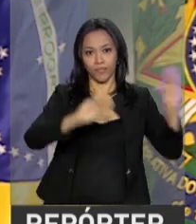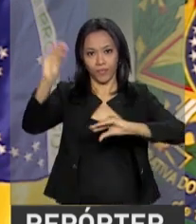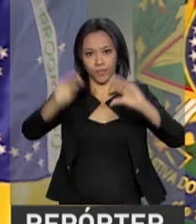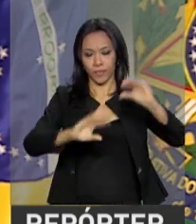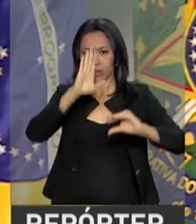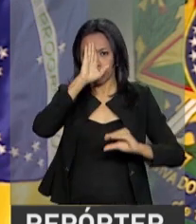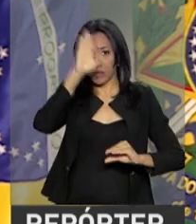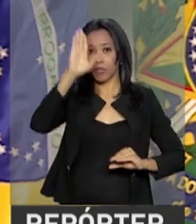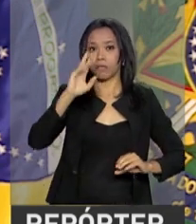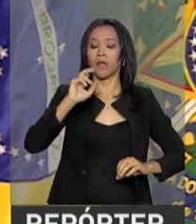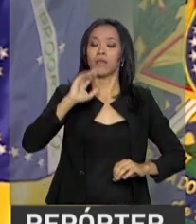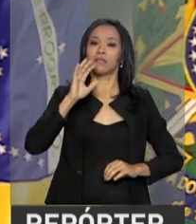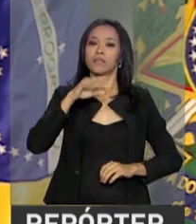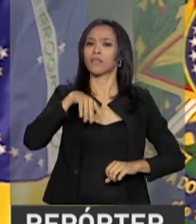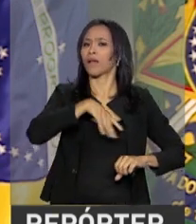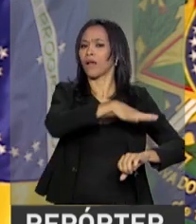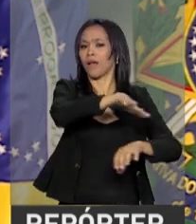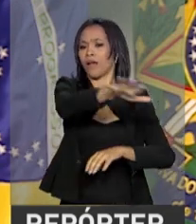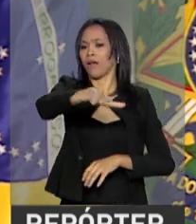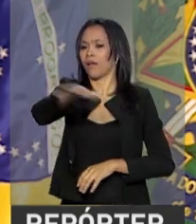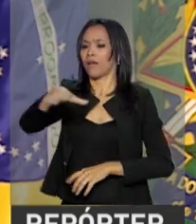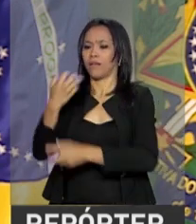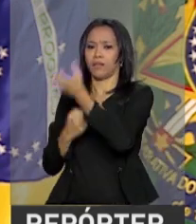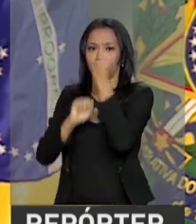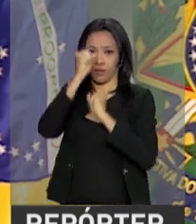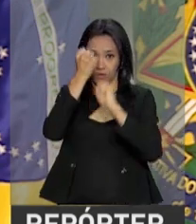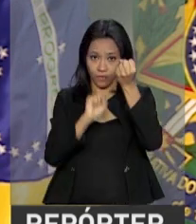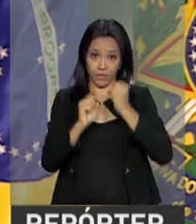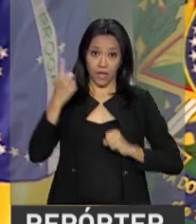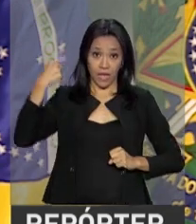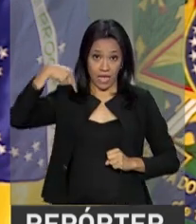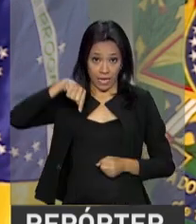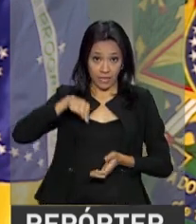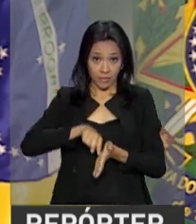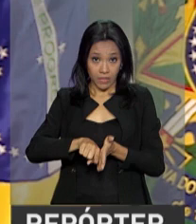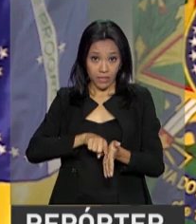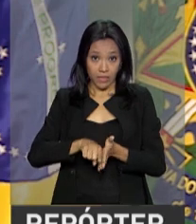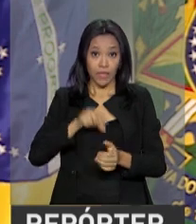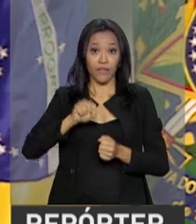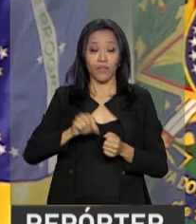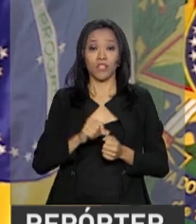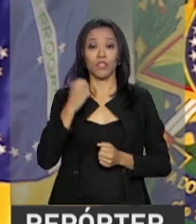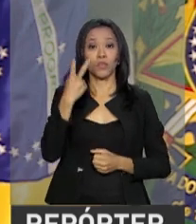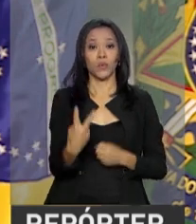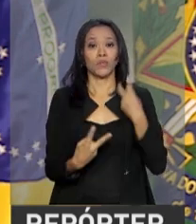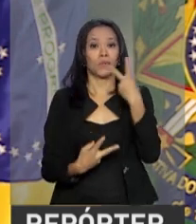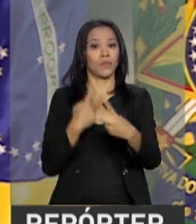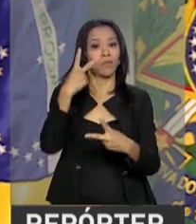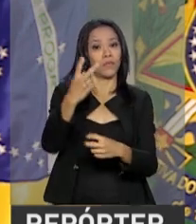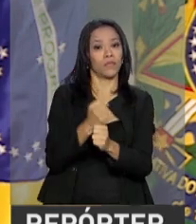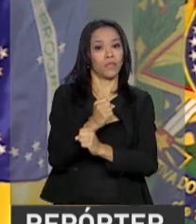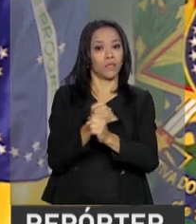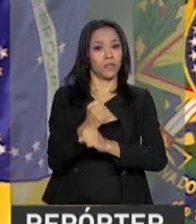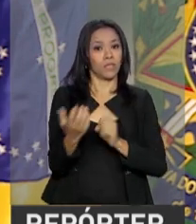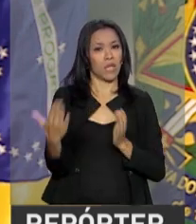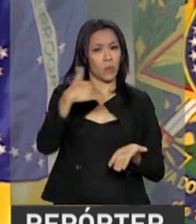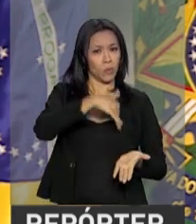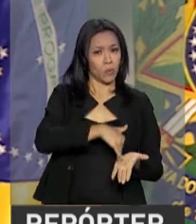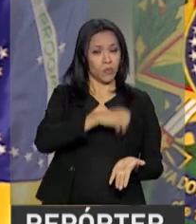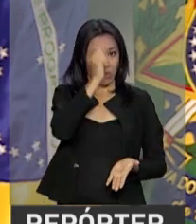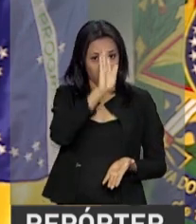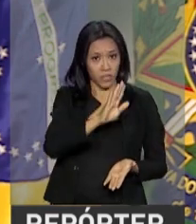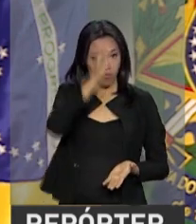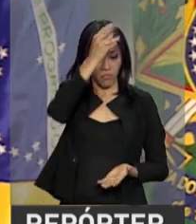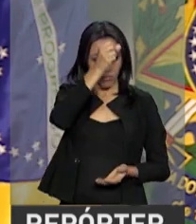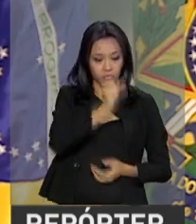principais setores industriais a pesquisa é feita e 22 anos na última o brasil estava em oitavo lugar